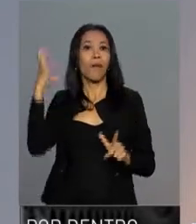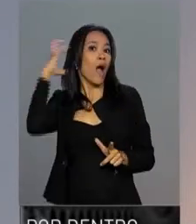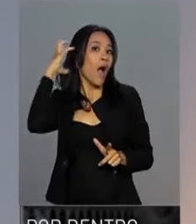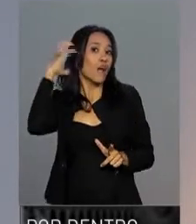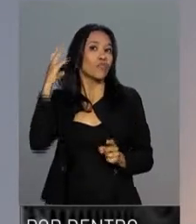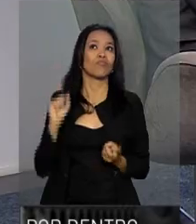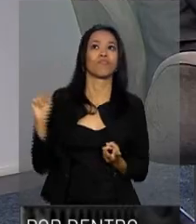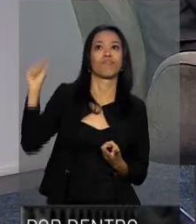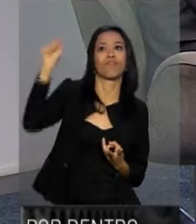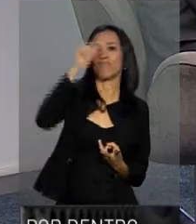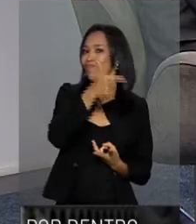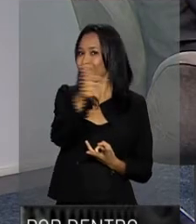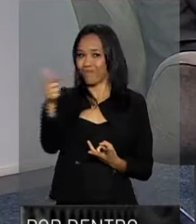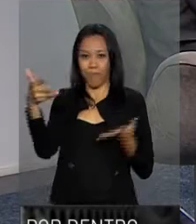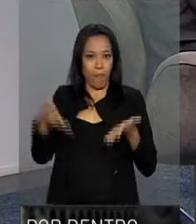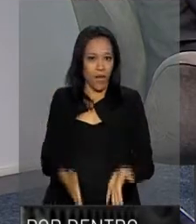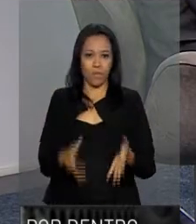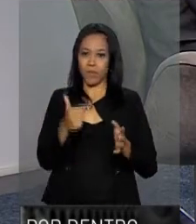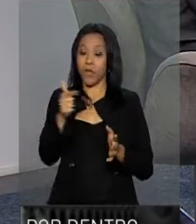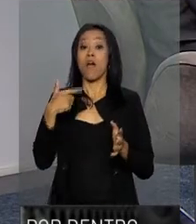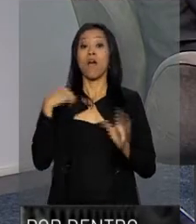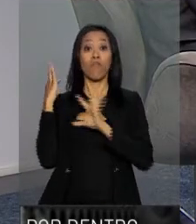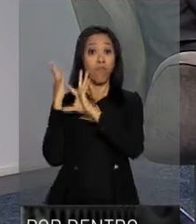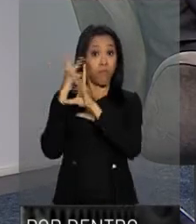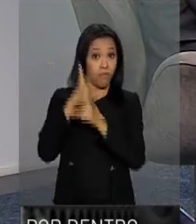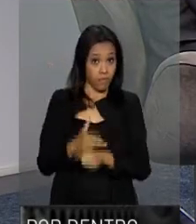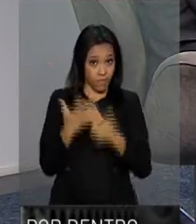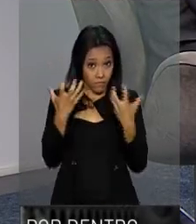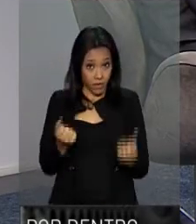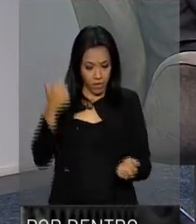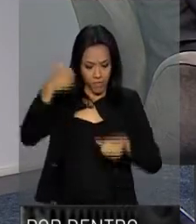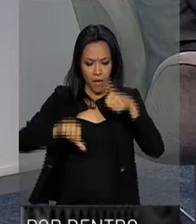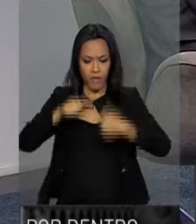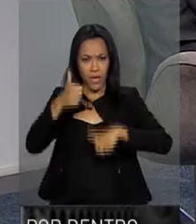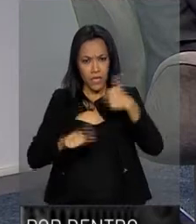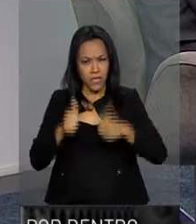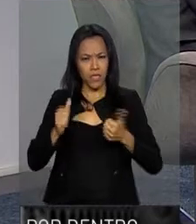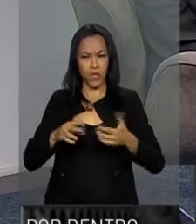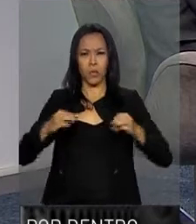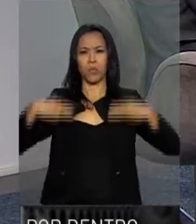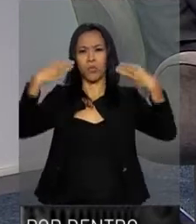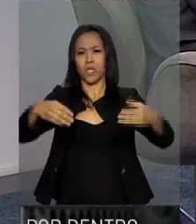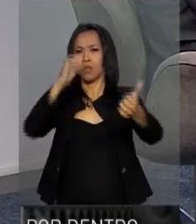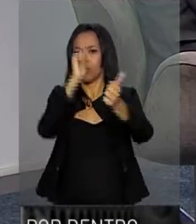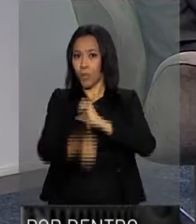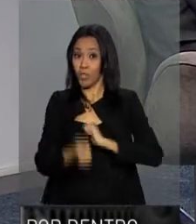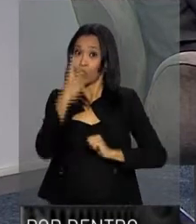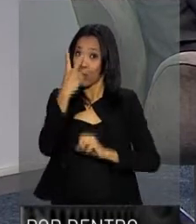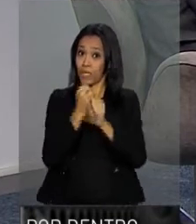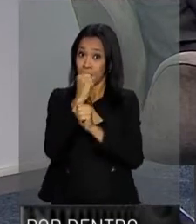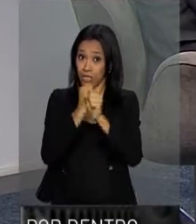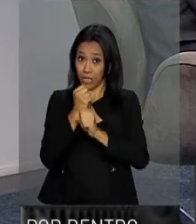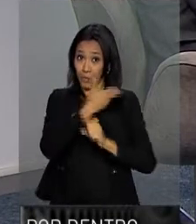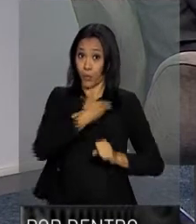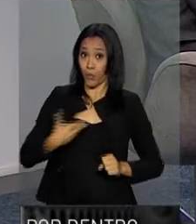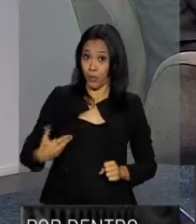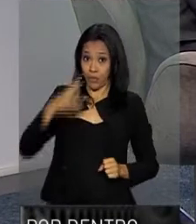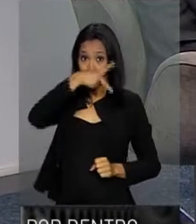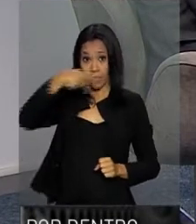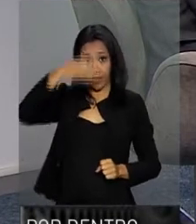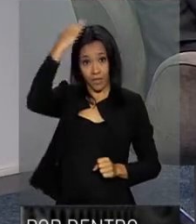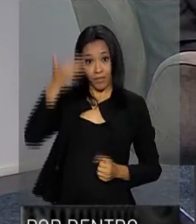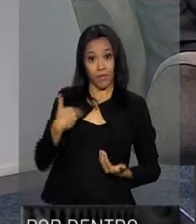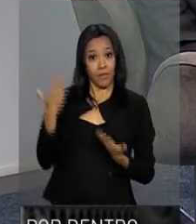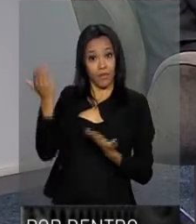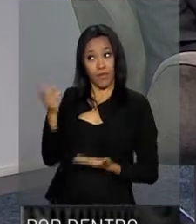emissoras de rádio a gente vai fazer um balanço das ações do ministério do esporte esses dois anos do governo teme que o nosso convidado já está aqui é